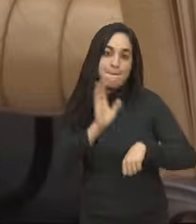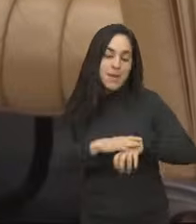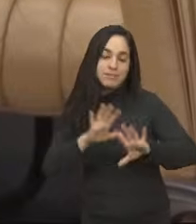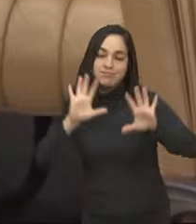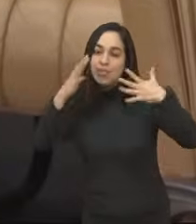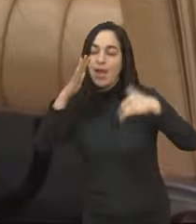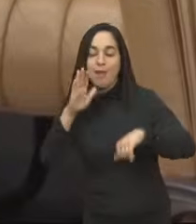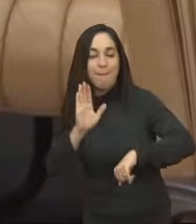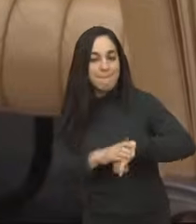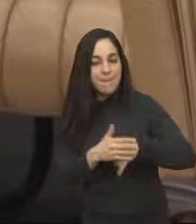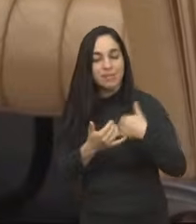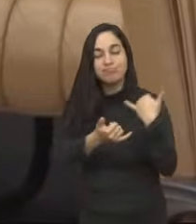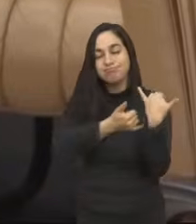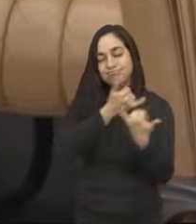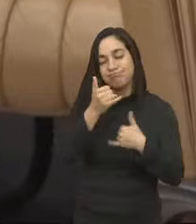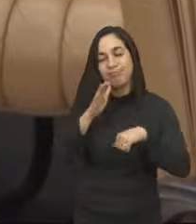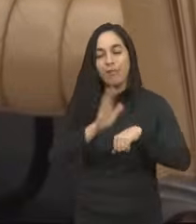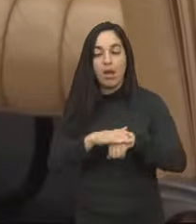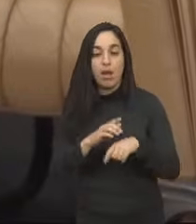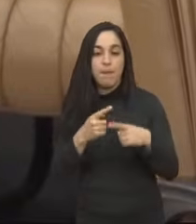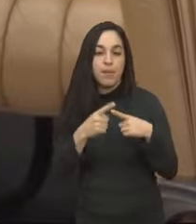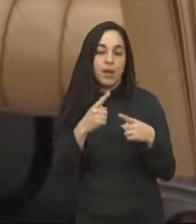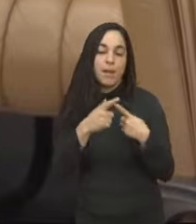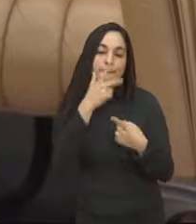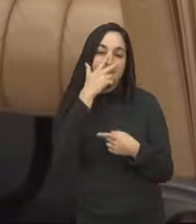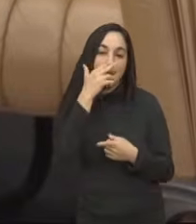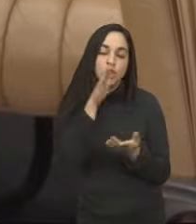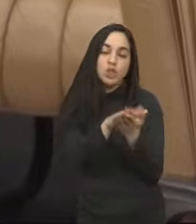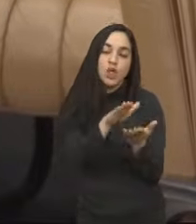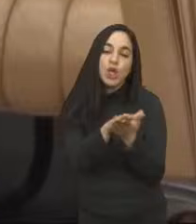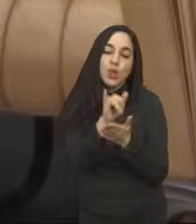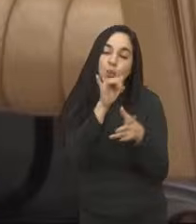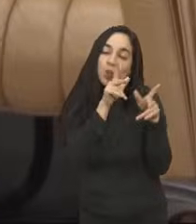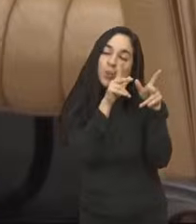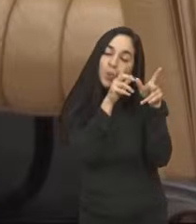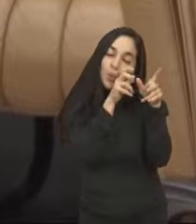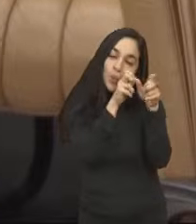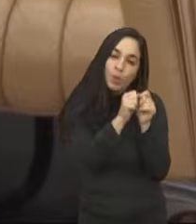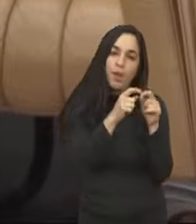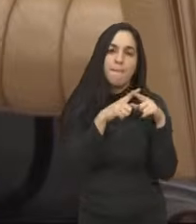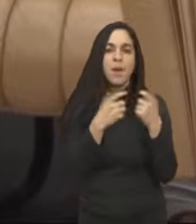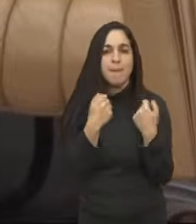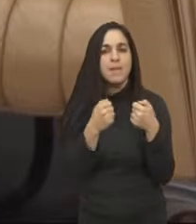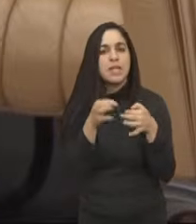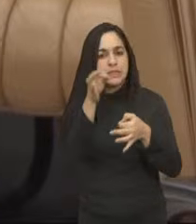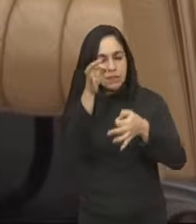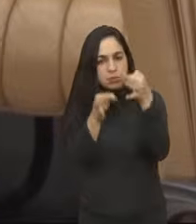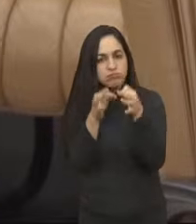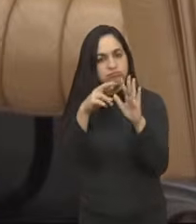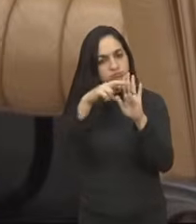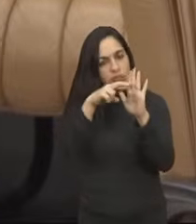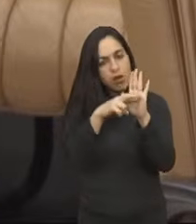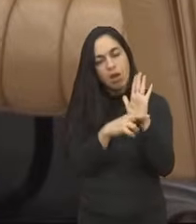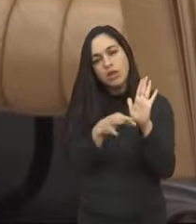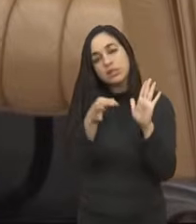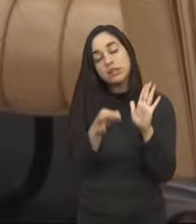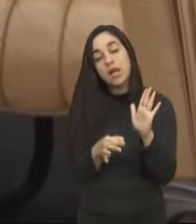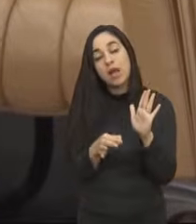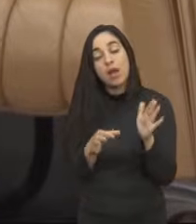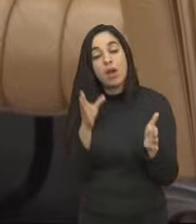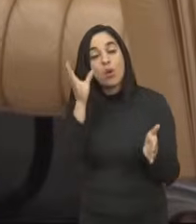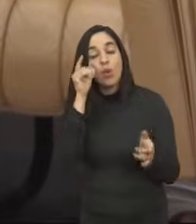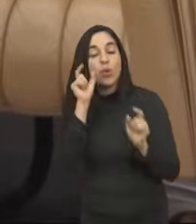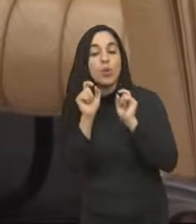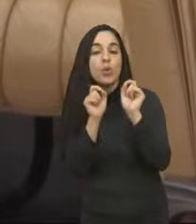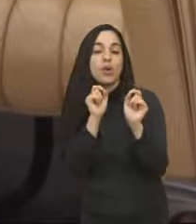acha que Jacareí tem progressivamente se tornado uma cidade dormitório. Mas isso não pode ser feito sem limite, sem regra. É curioso que alguns vereadores tragam aqui a questão